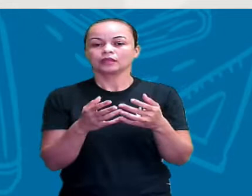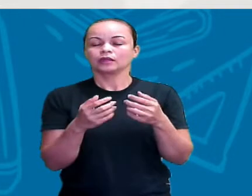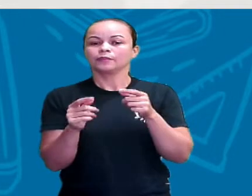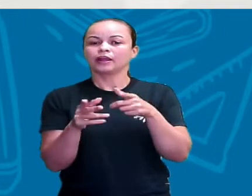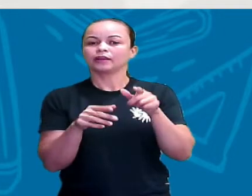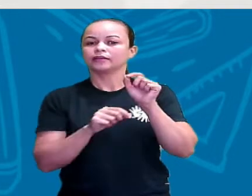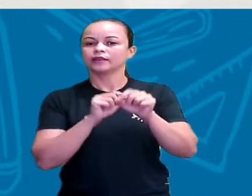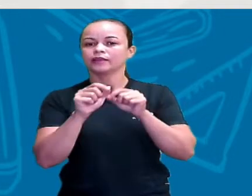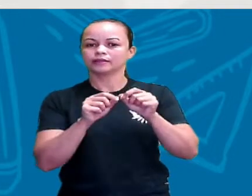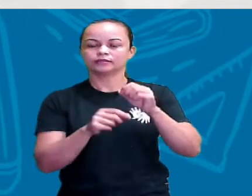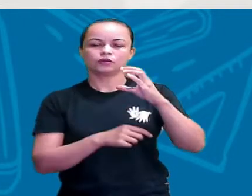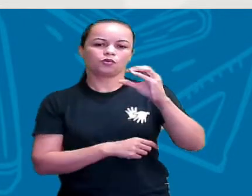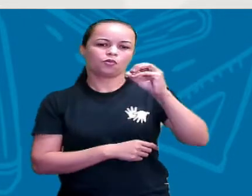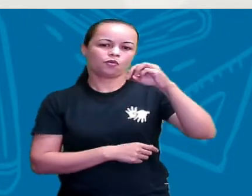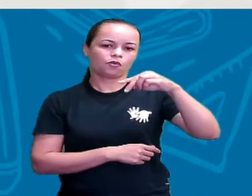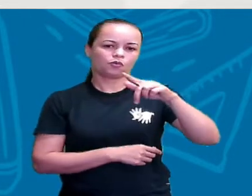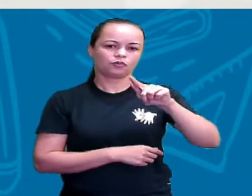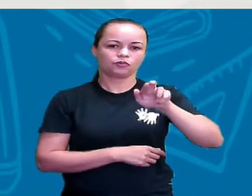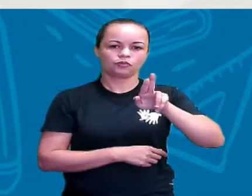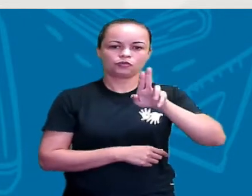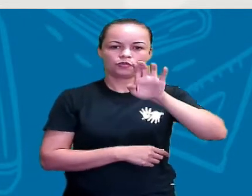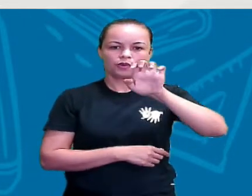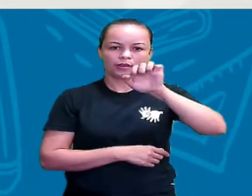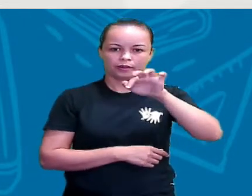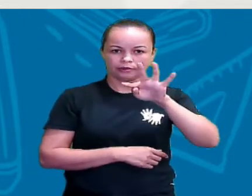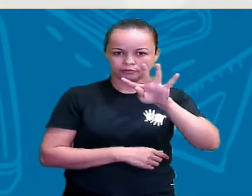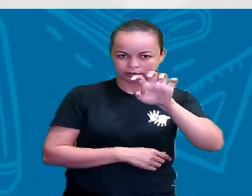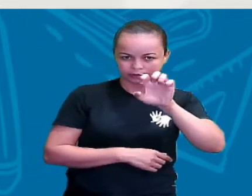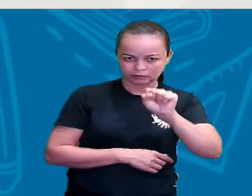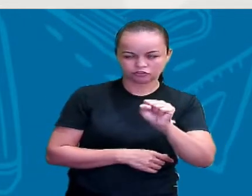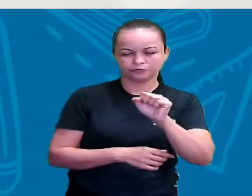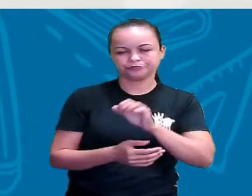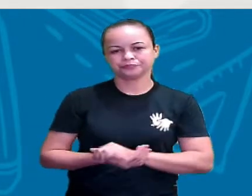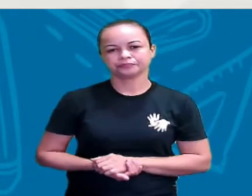o quê? Congruentes, ok?